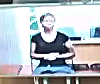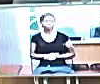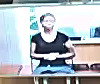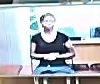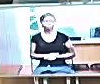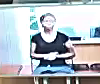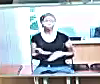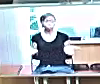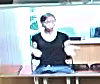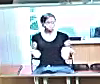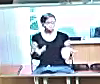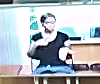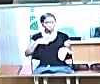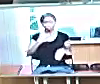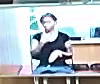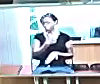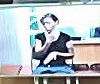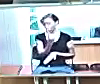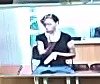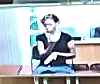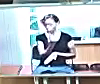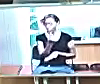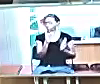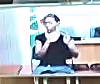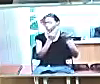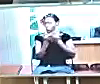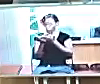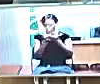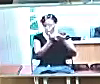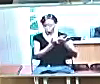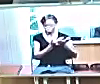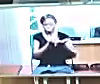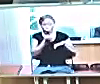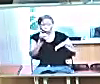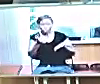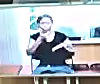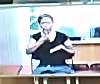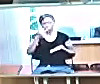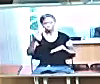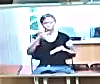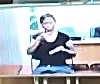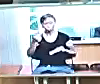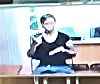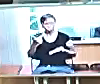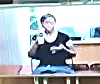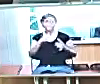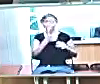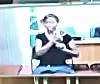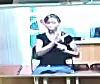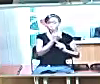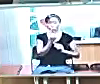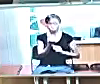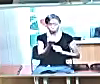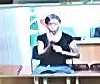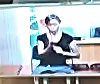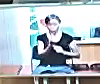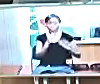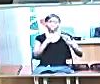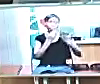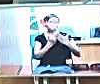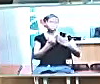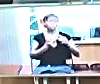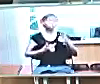atualmente temos 21 escolas prestes a ter 22 dessas 21 12 é faz